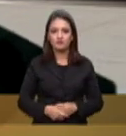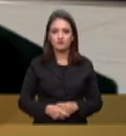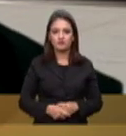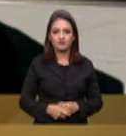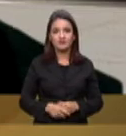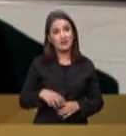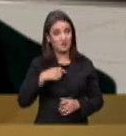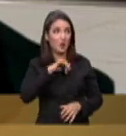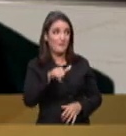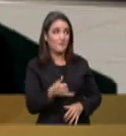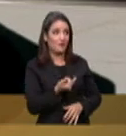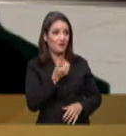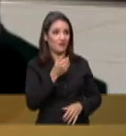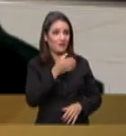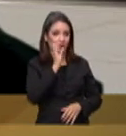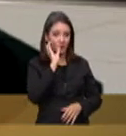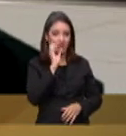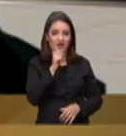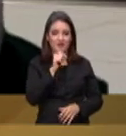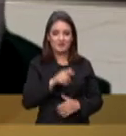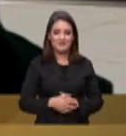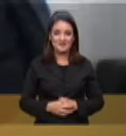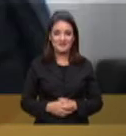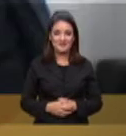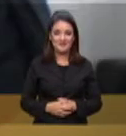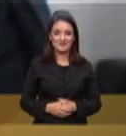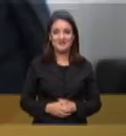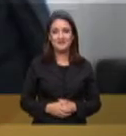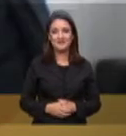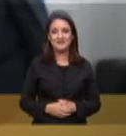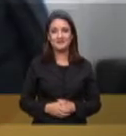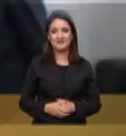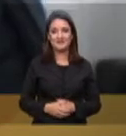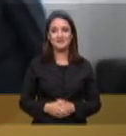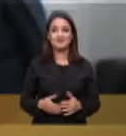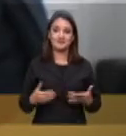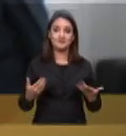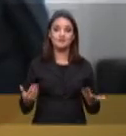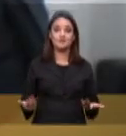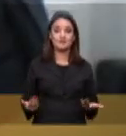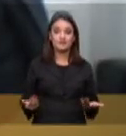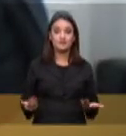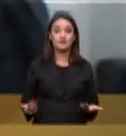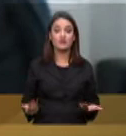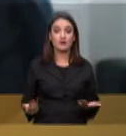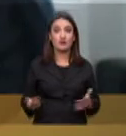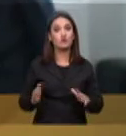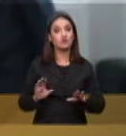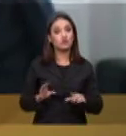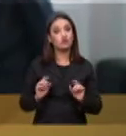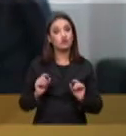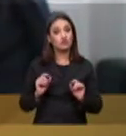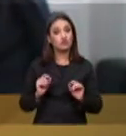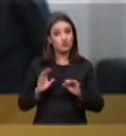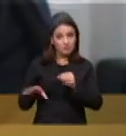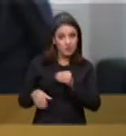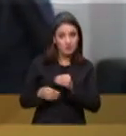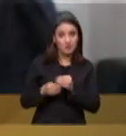Aproveite e beba um pouco de água. Obrigado. Uma consideração em relação ao que Vossa Excelência acabou de dizer.